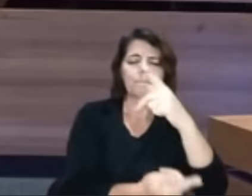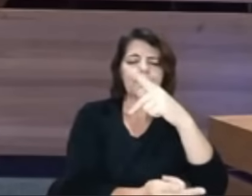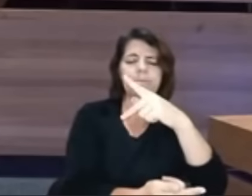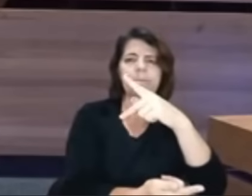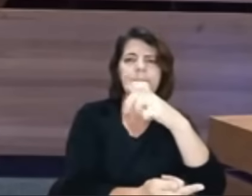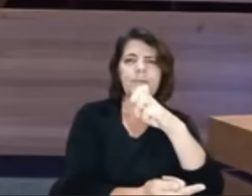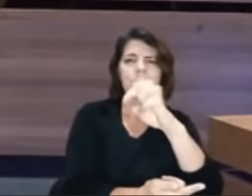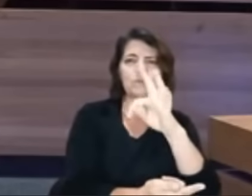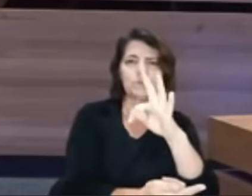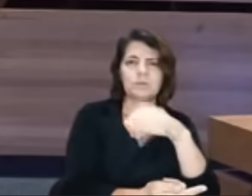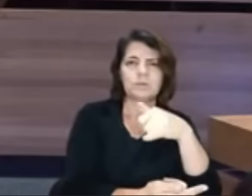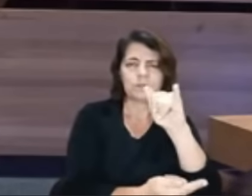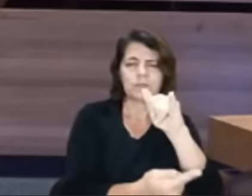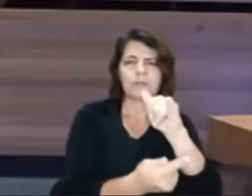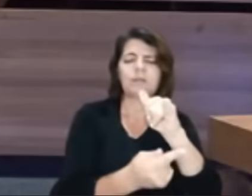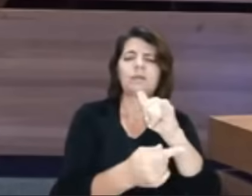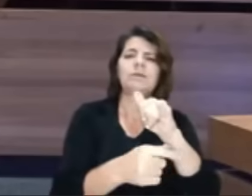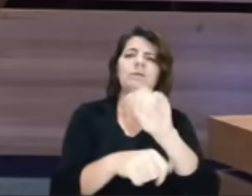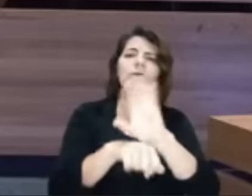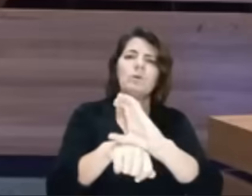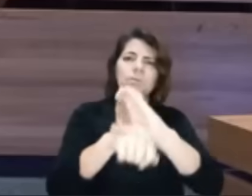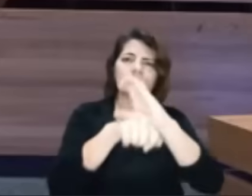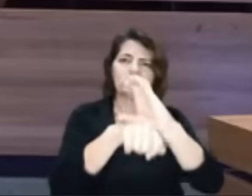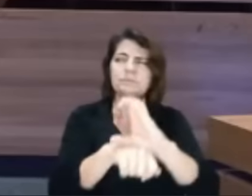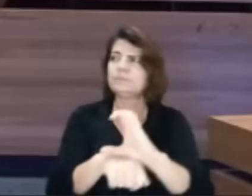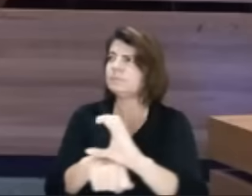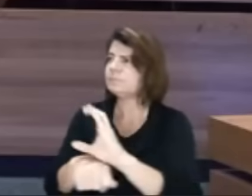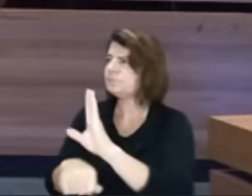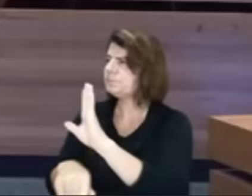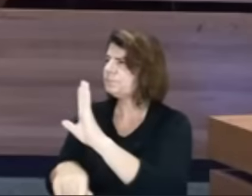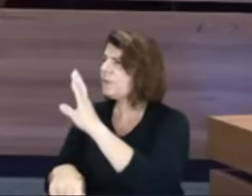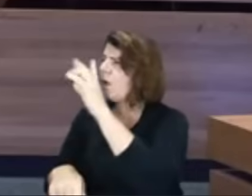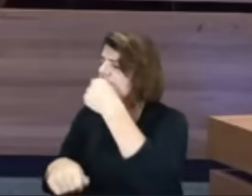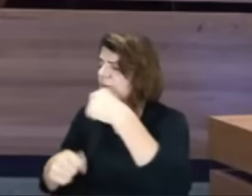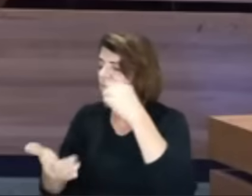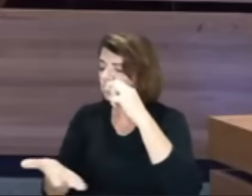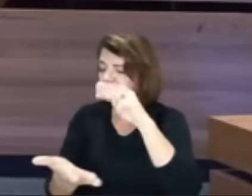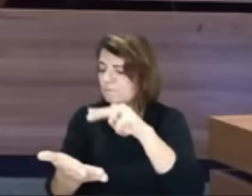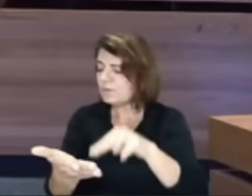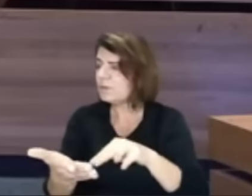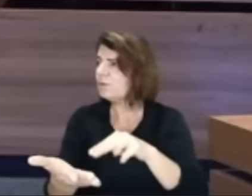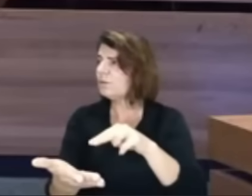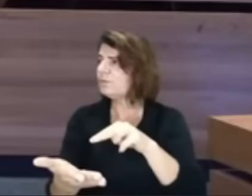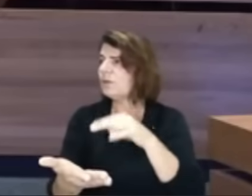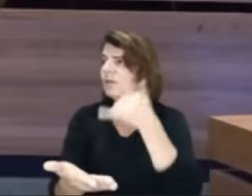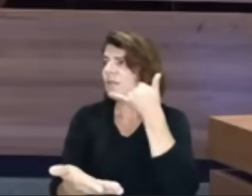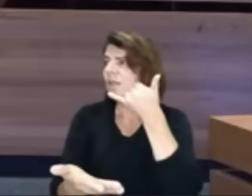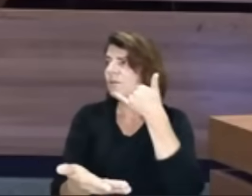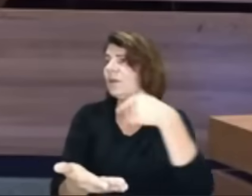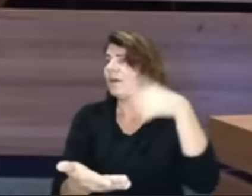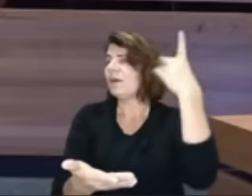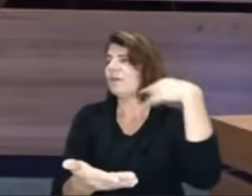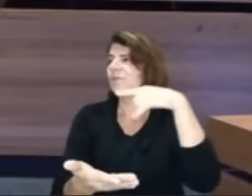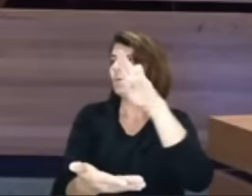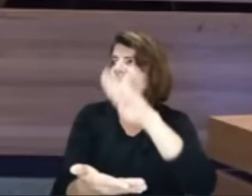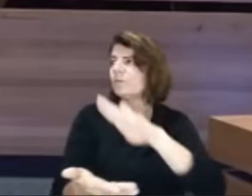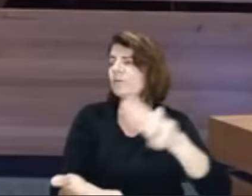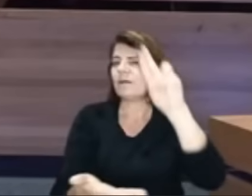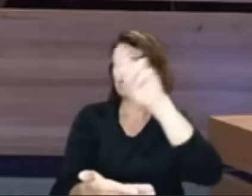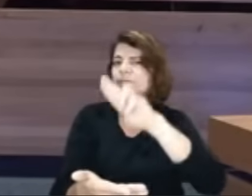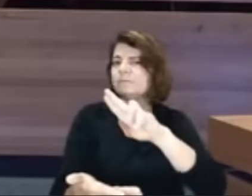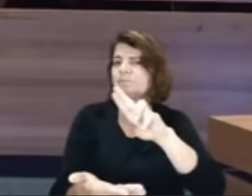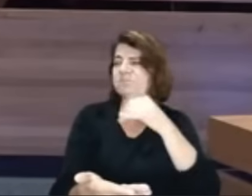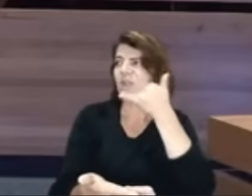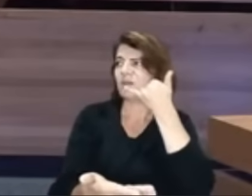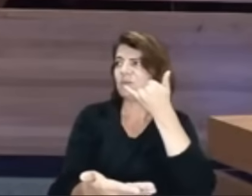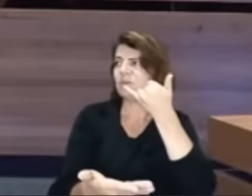desativado Deputado Eu não eu não eu eu teria que verificar o o telefone que eu usava é o telefone de serviço e ele estava ali mas